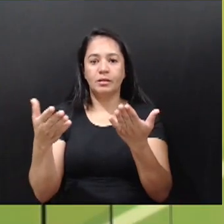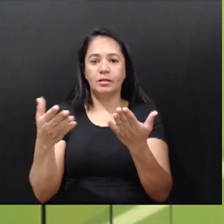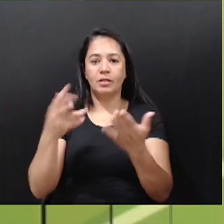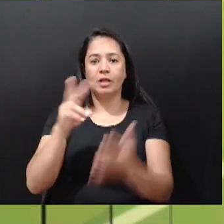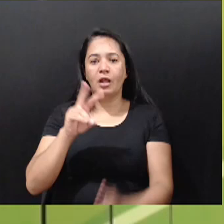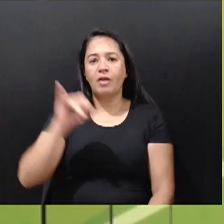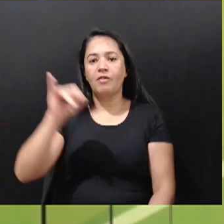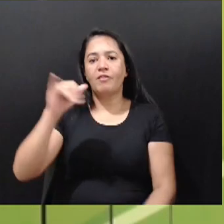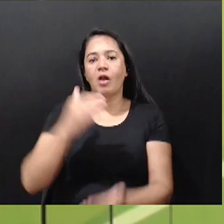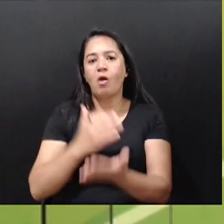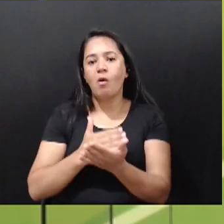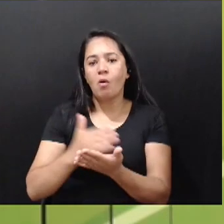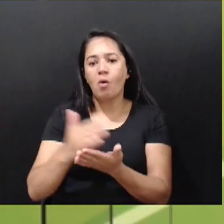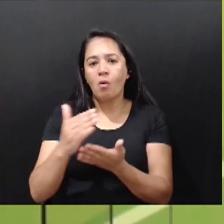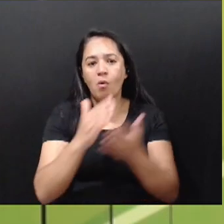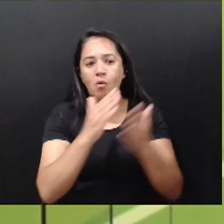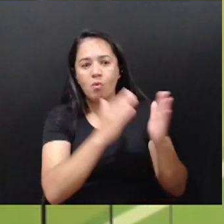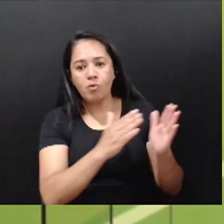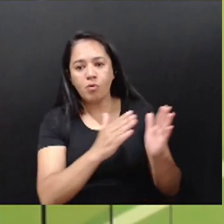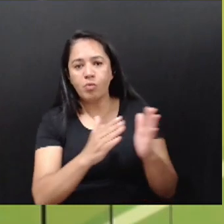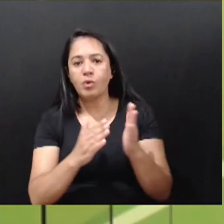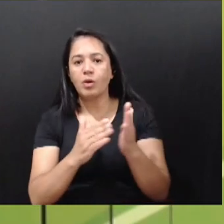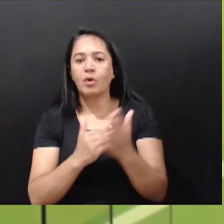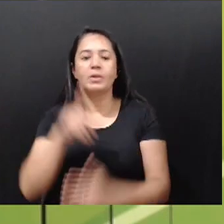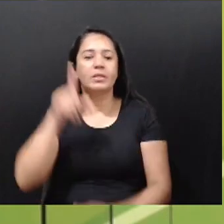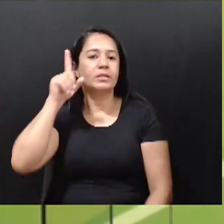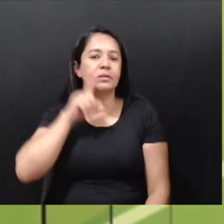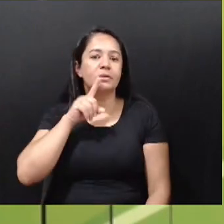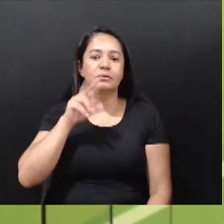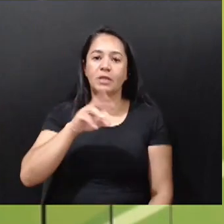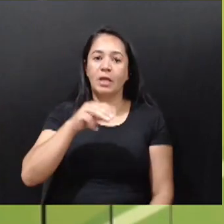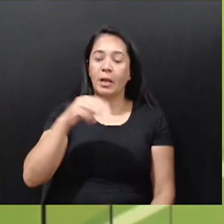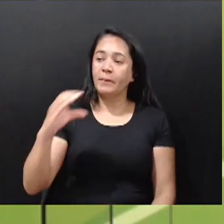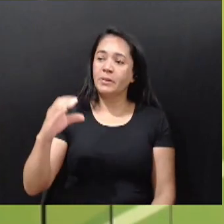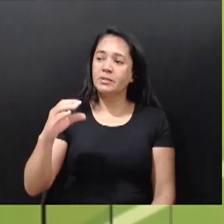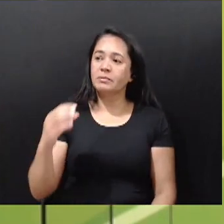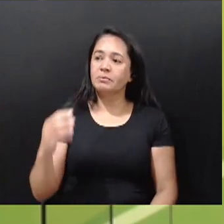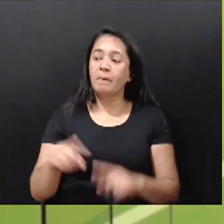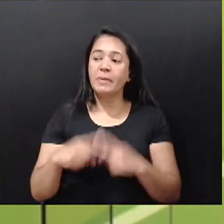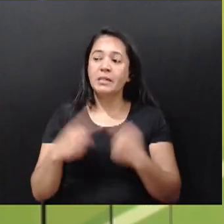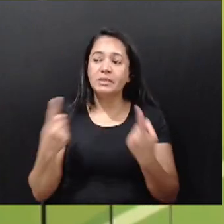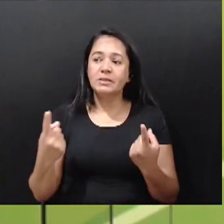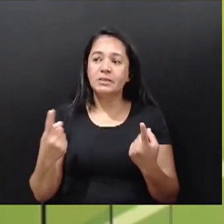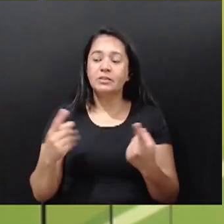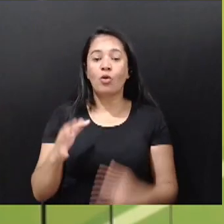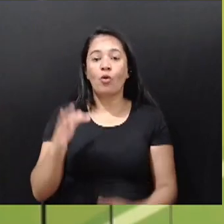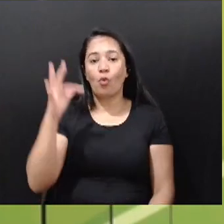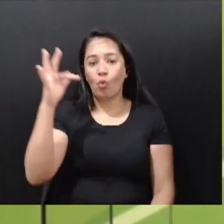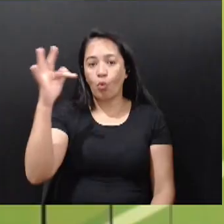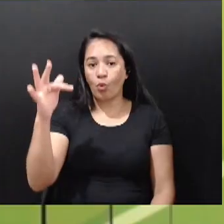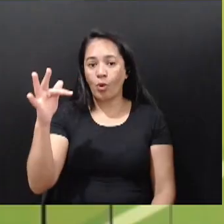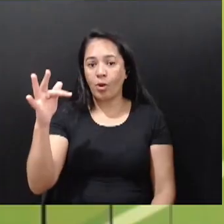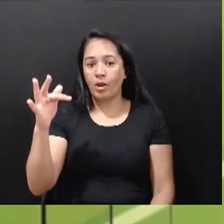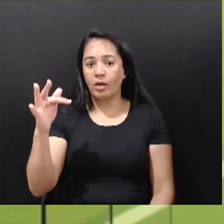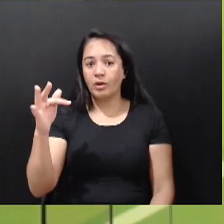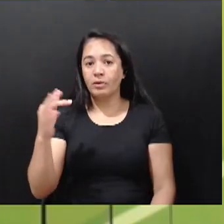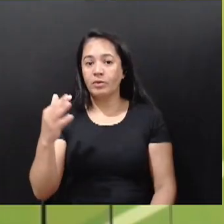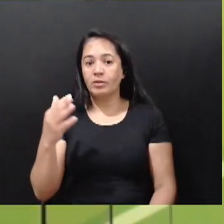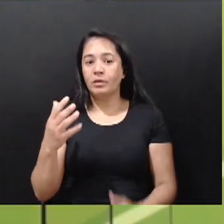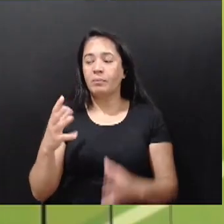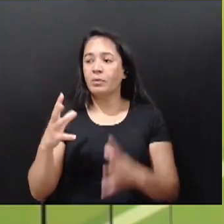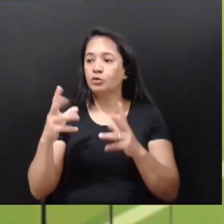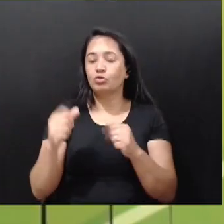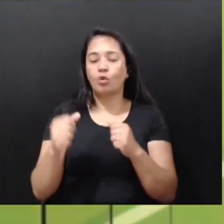operação na cidade de Americana, aqui na região metropolitana de Campinas, mas futuramente ele é replicável para tantos outros